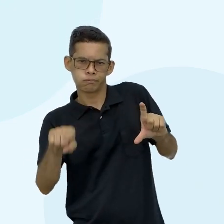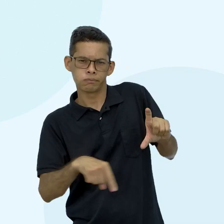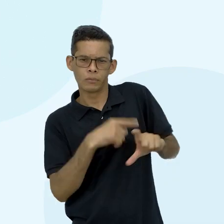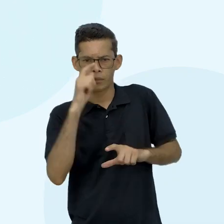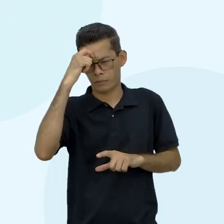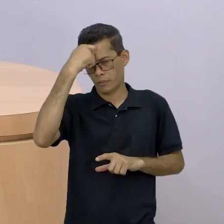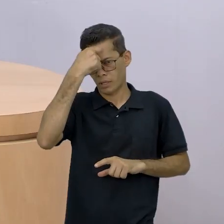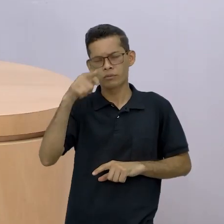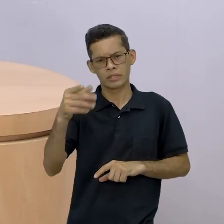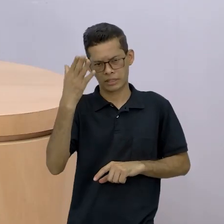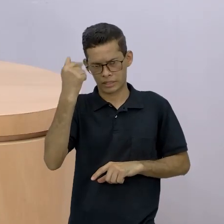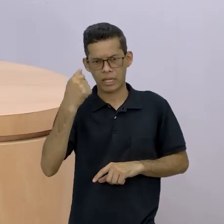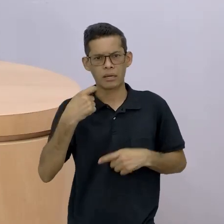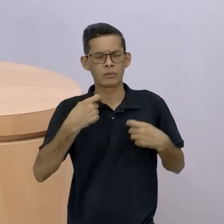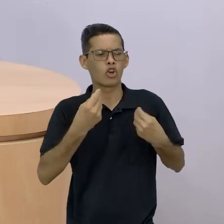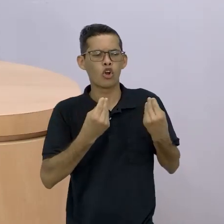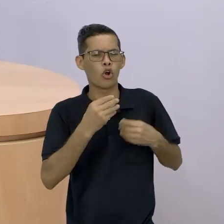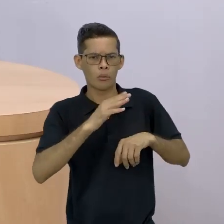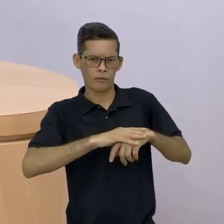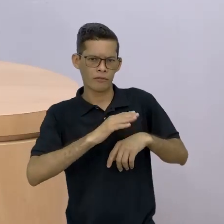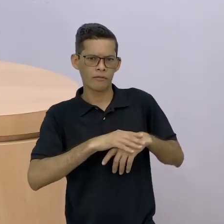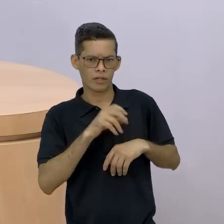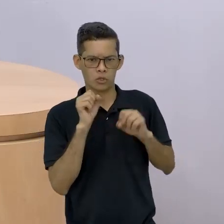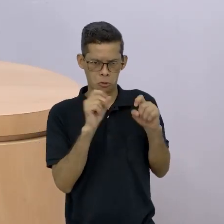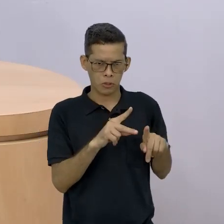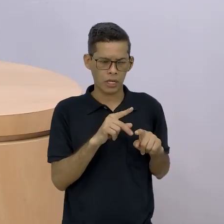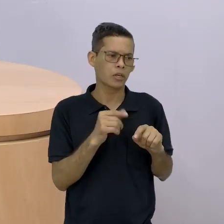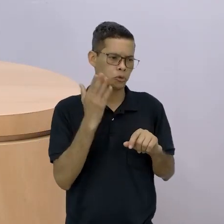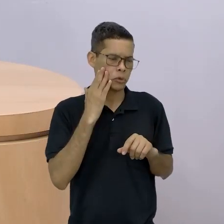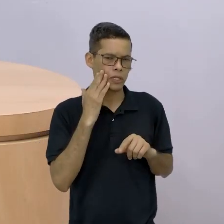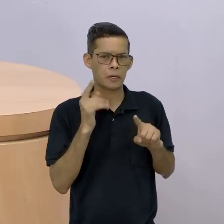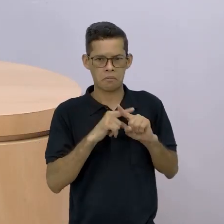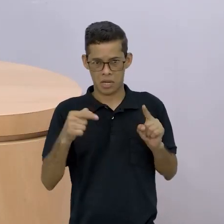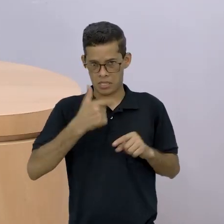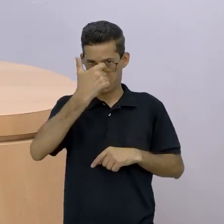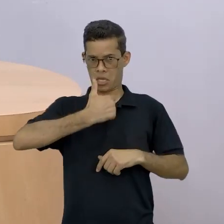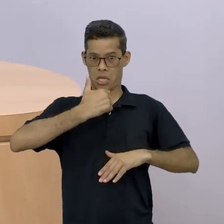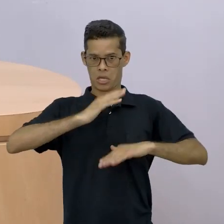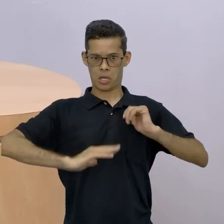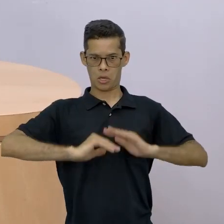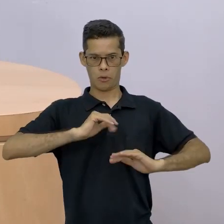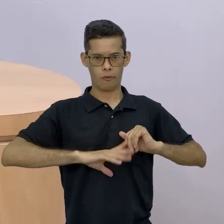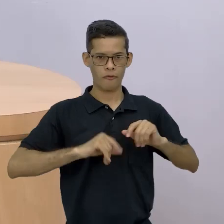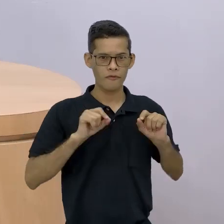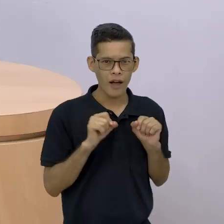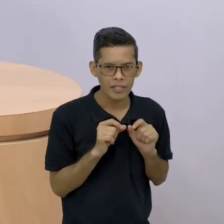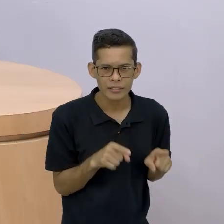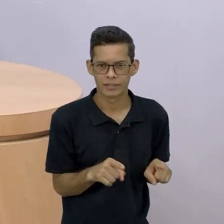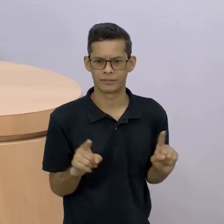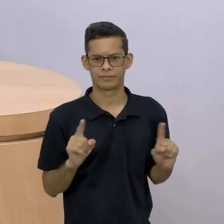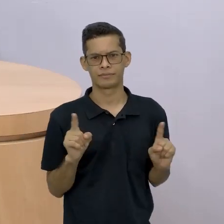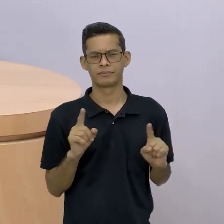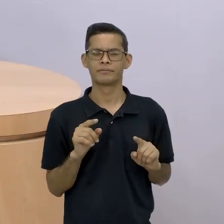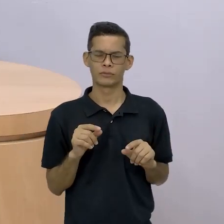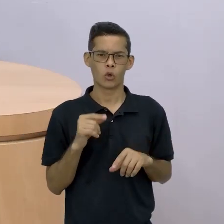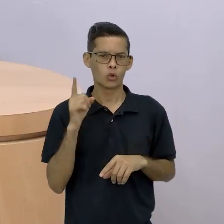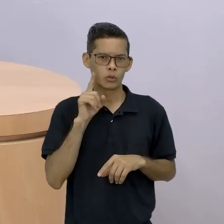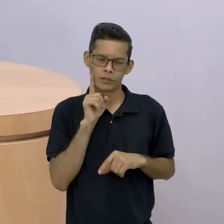você... Que eu sei trocar um pneu, que eu conheço vai saber isso. Exato. Trocar um pneu em que situação? Só quando ele